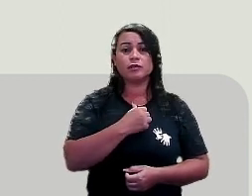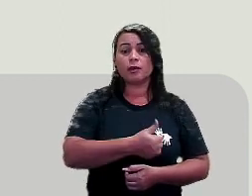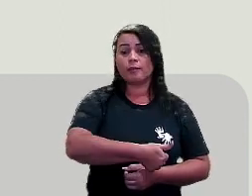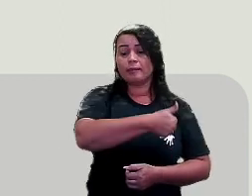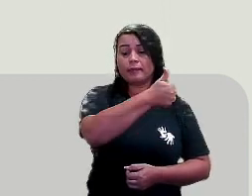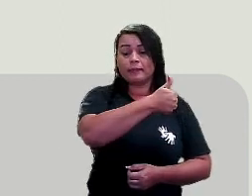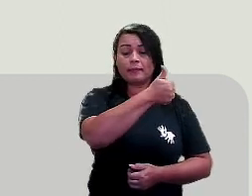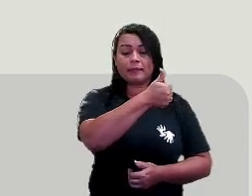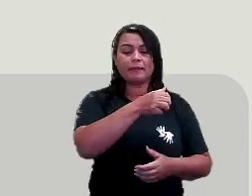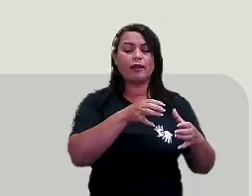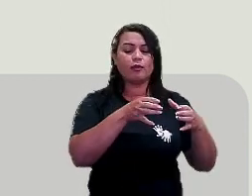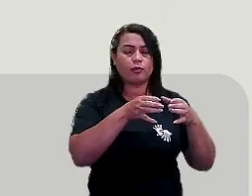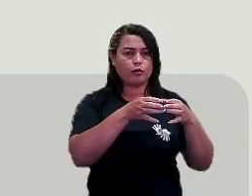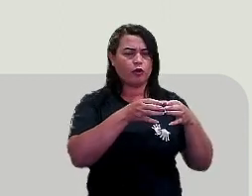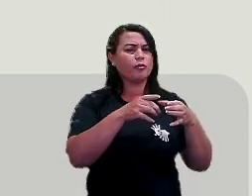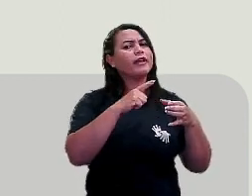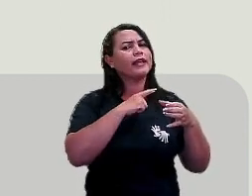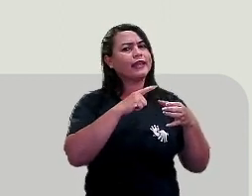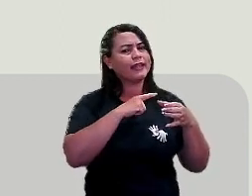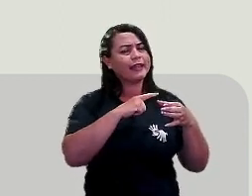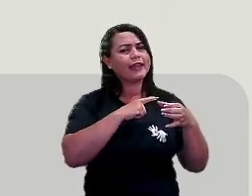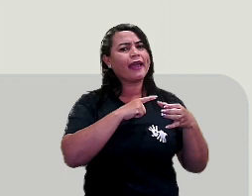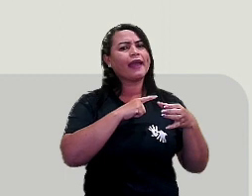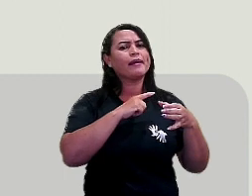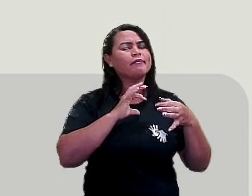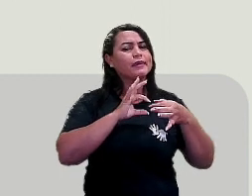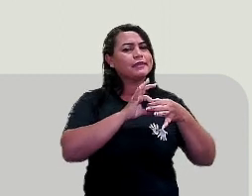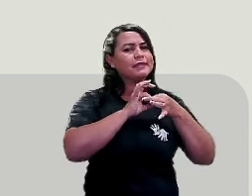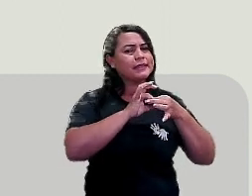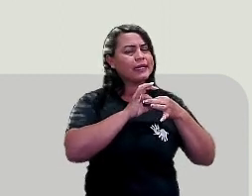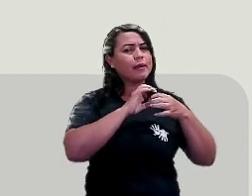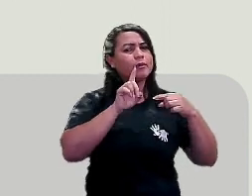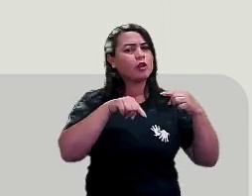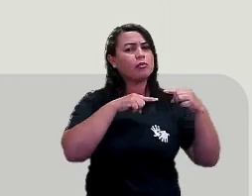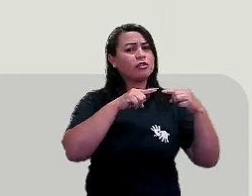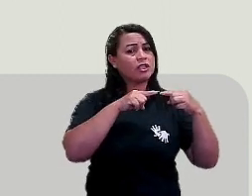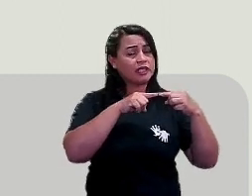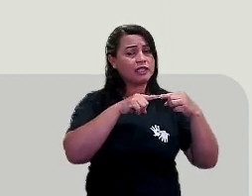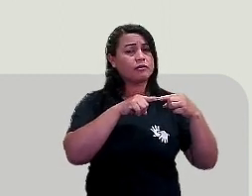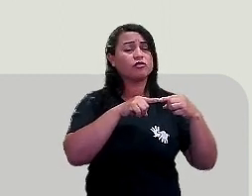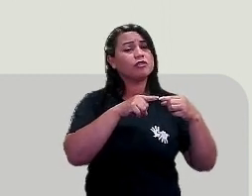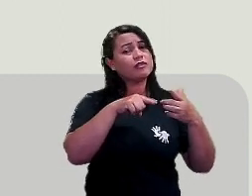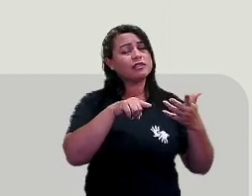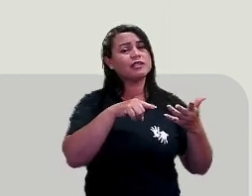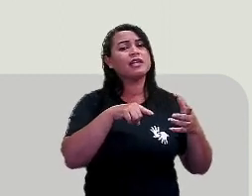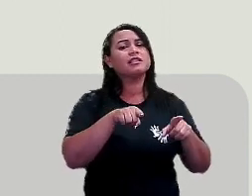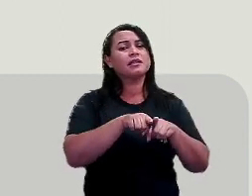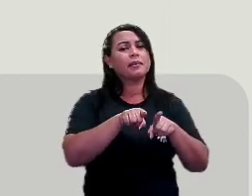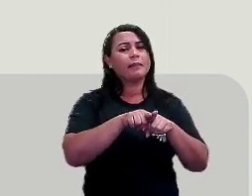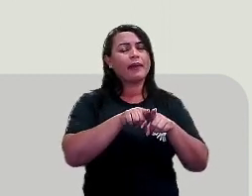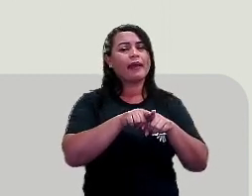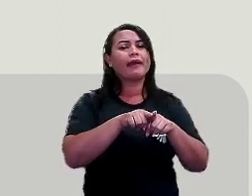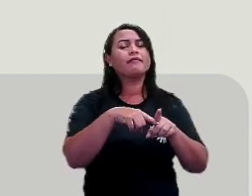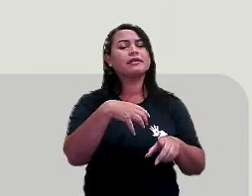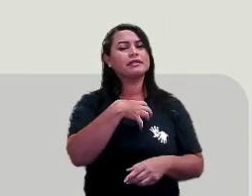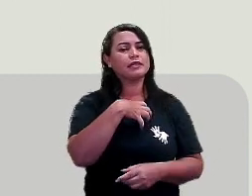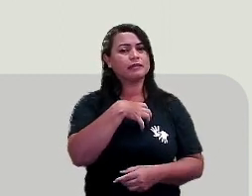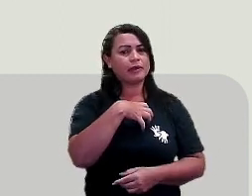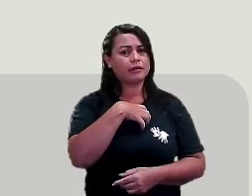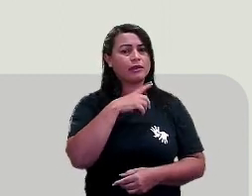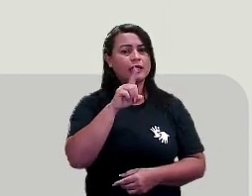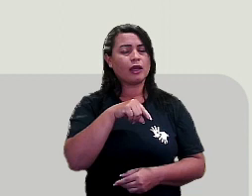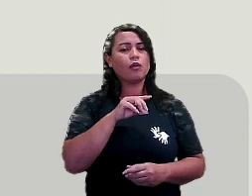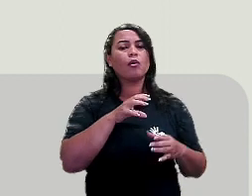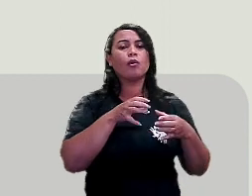primário. O primário é que você possui mais ligamento, mais objetivos em comum. É aqui que você também vai possuir um sentimento, que é o